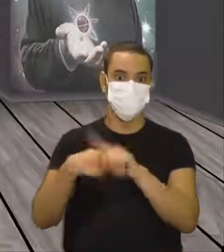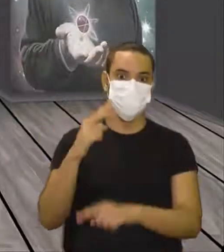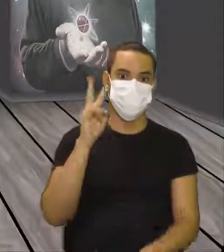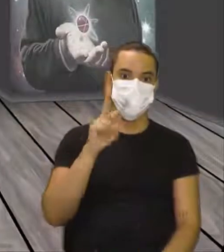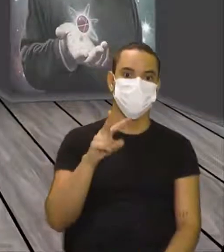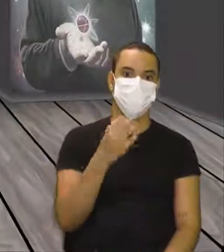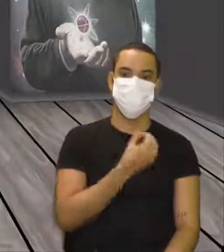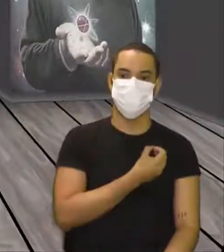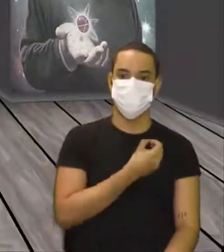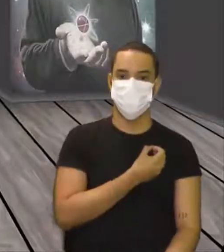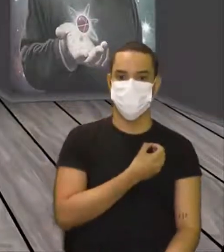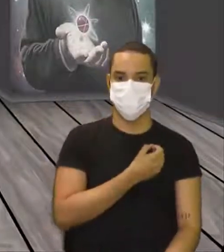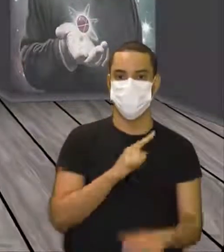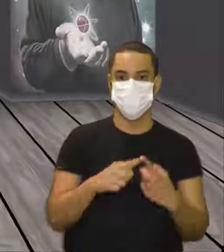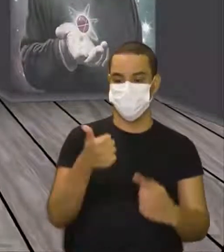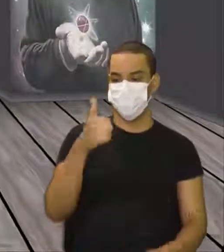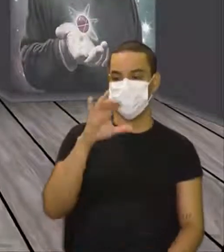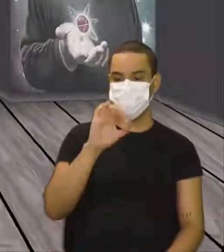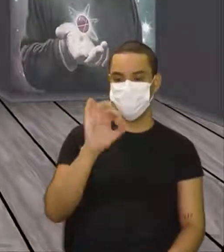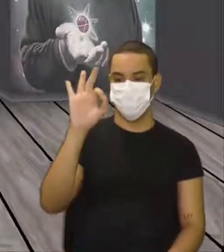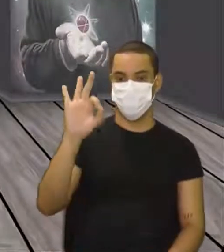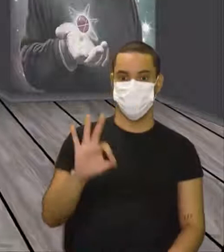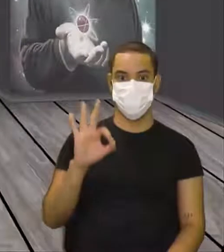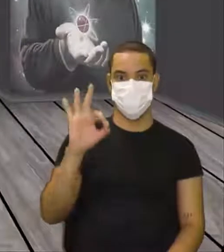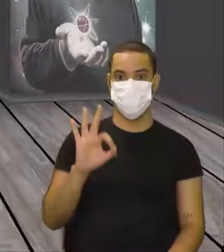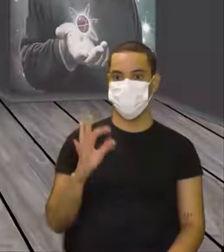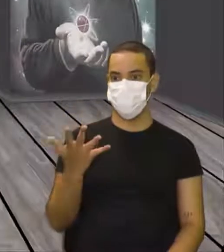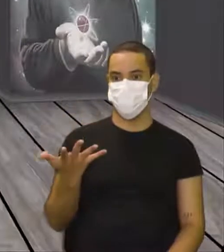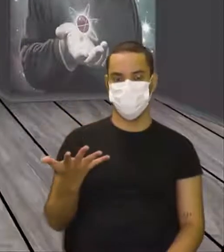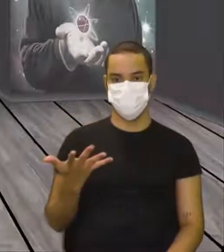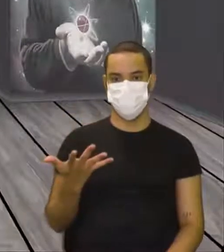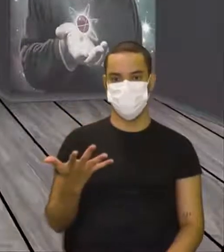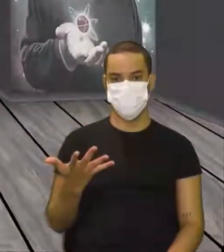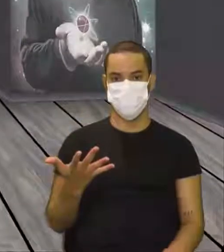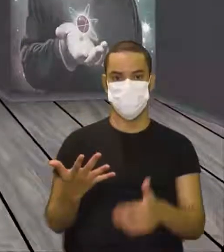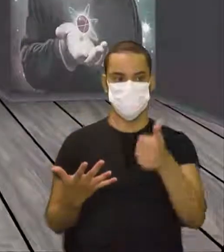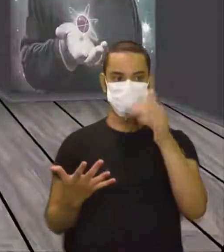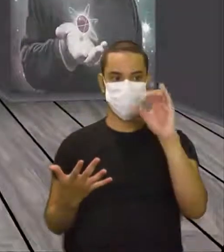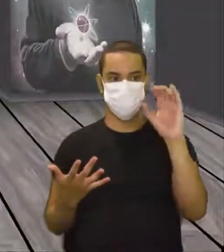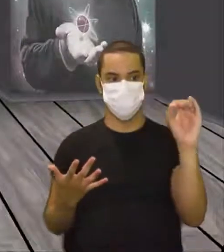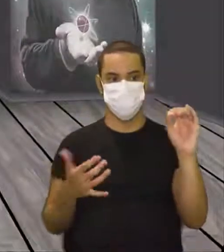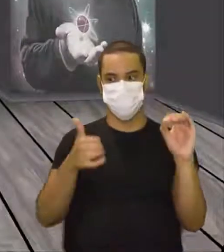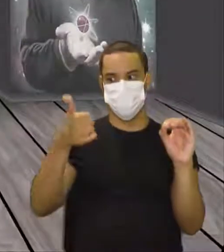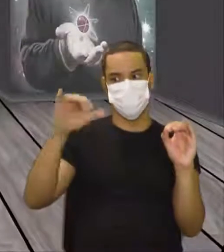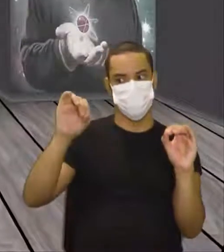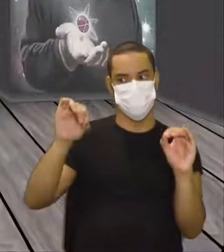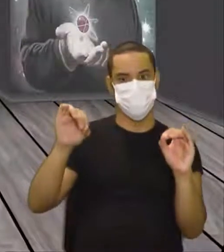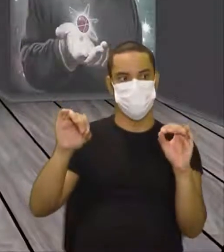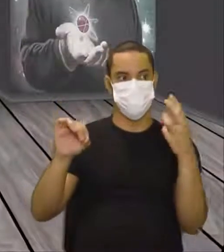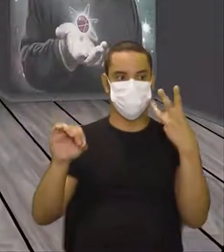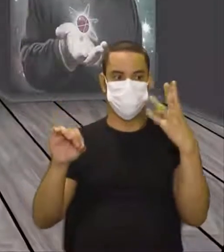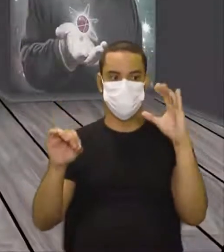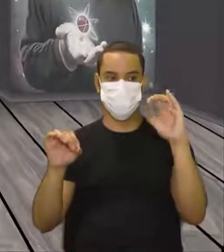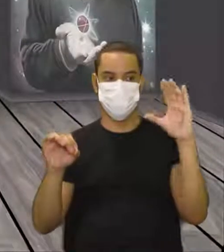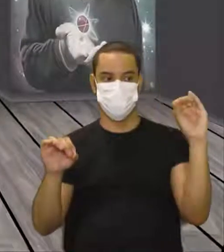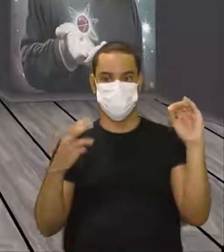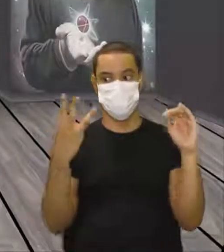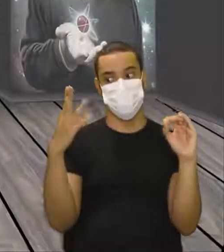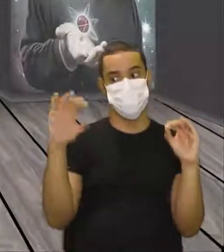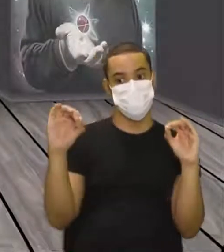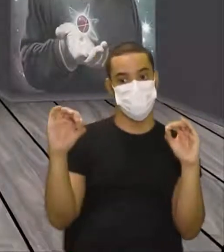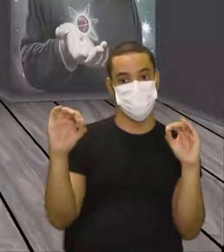ali 10%, mas 10% direto. 10% de 100, 10. 10% de 300,